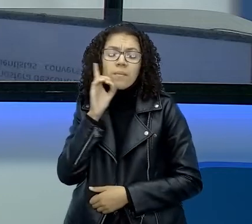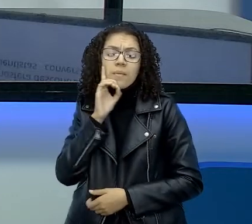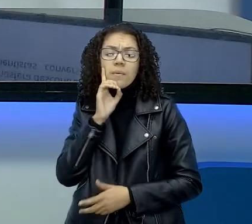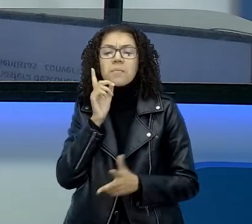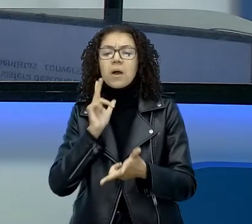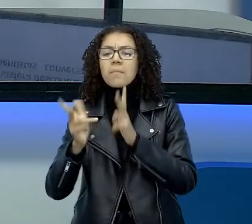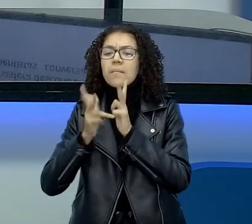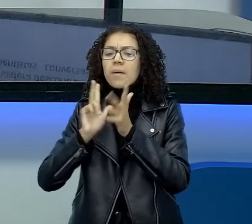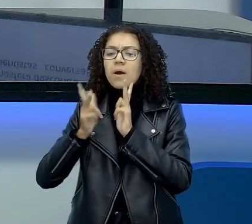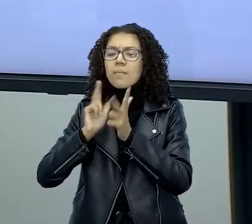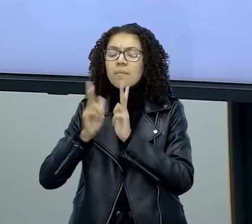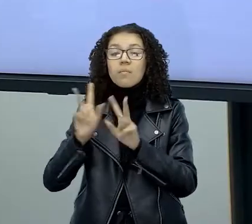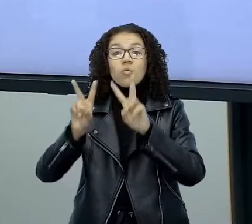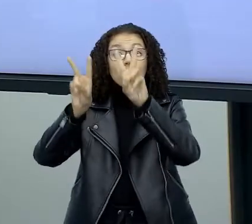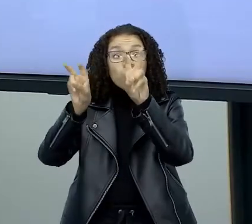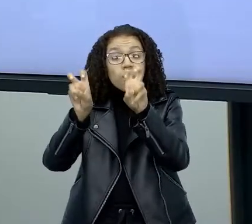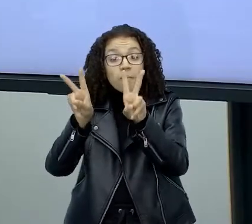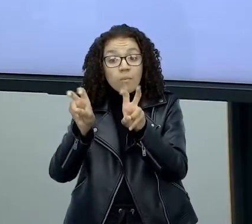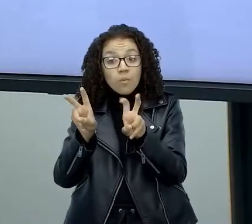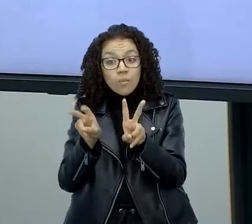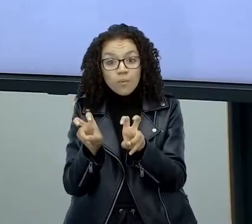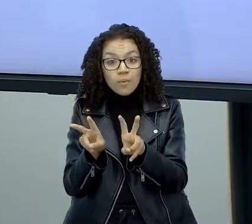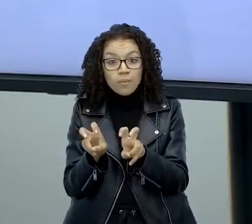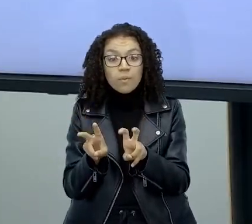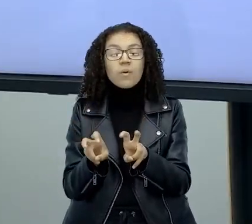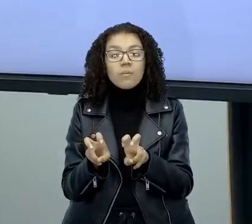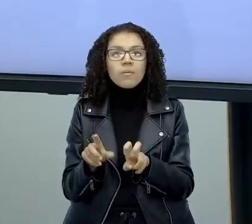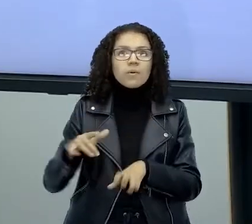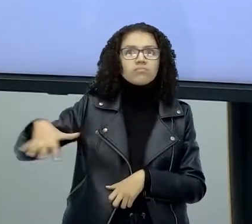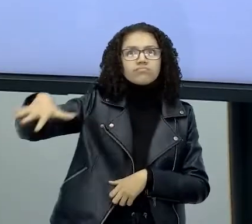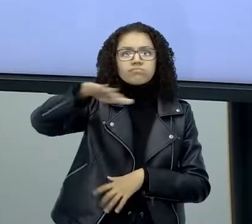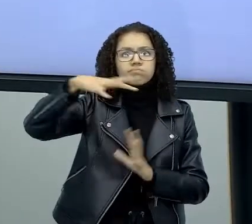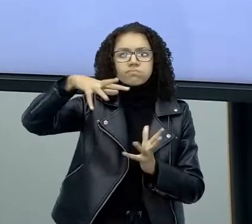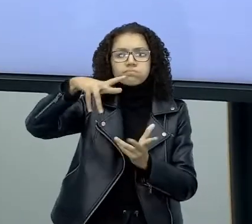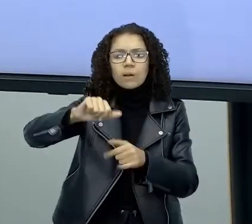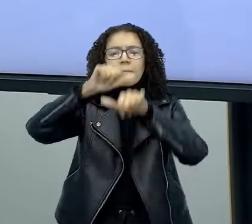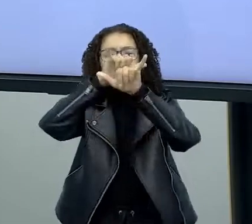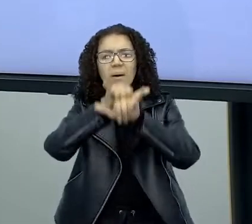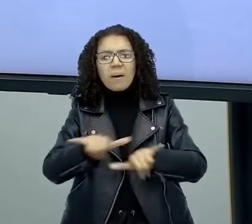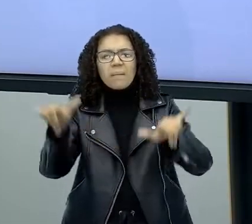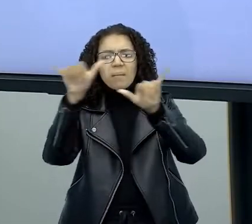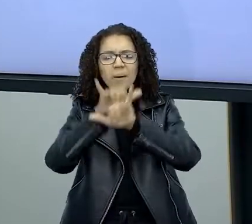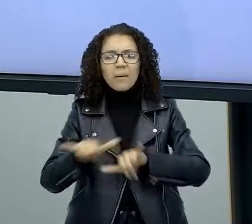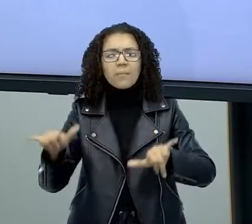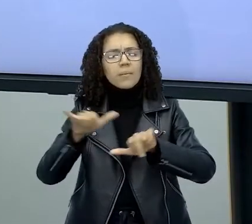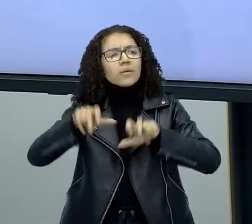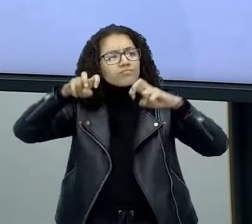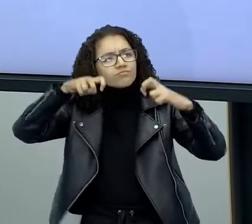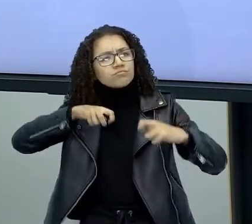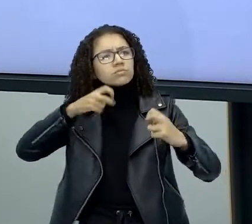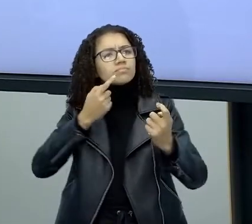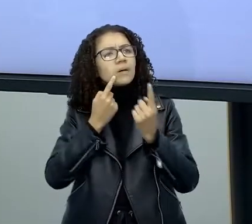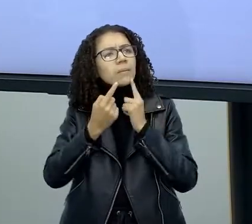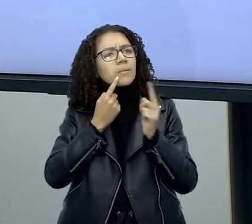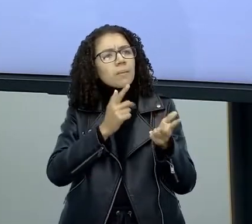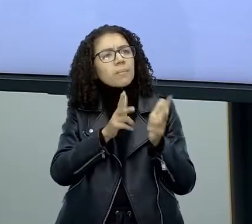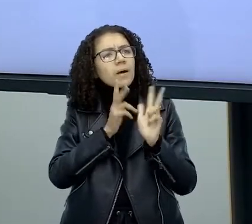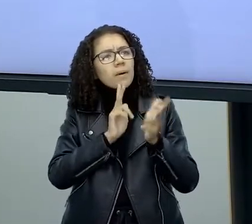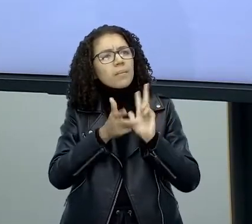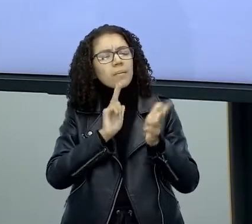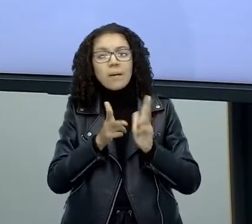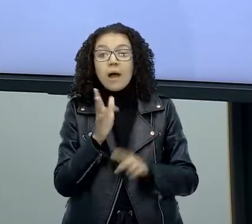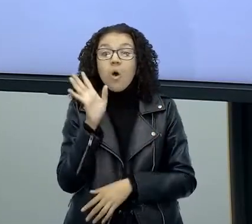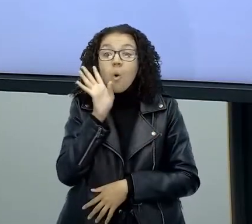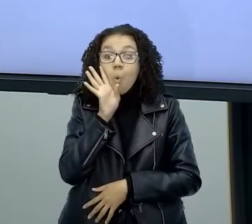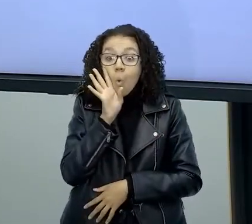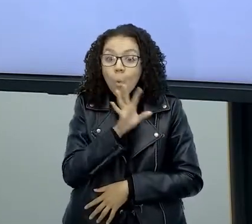trazem assuntos assim que são polêmicos e eles discutem, é muito legal. Coloquem aí, acho no Google mesmo,